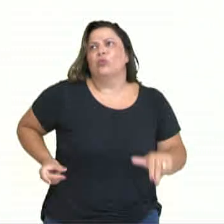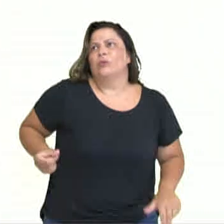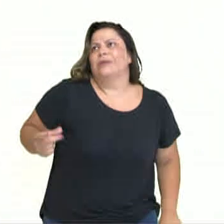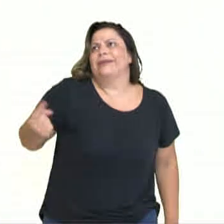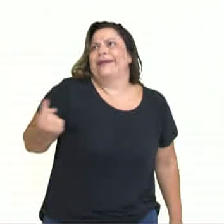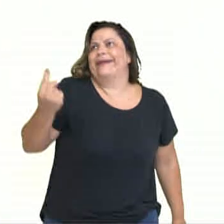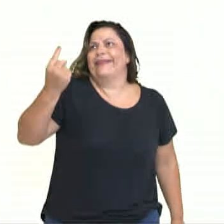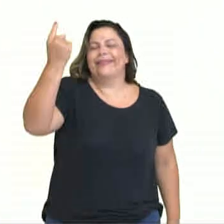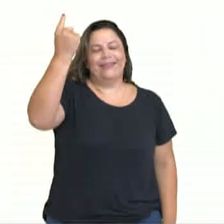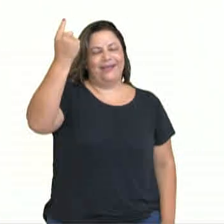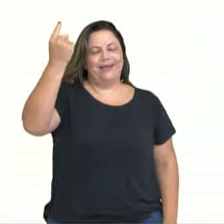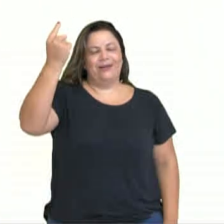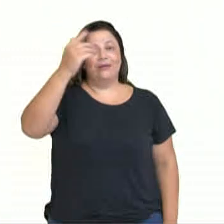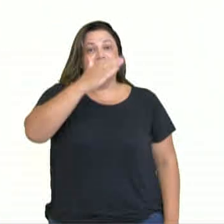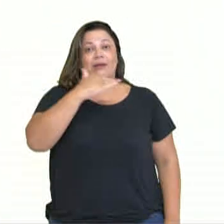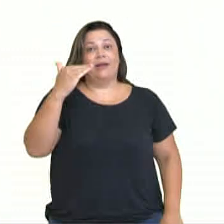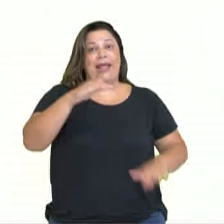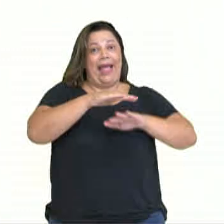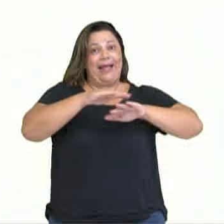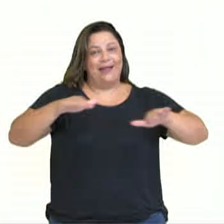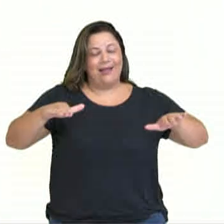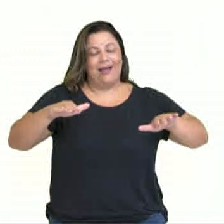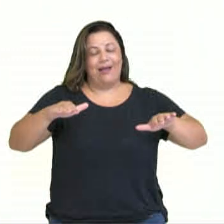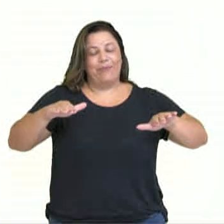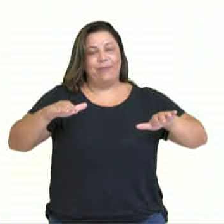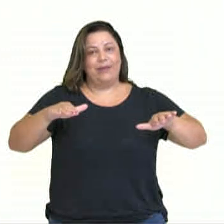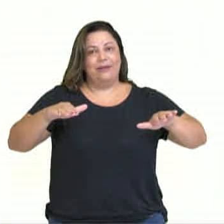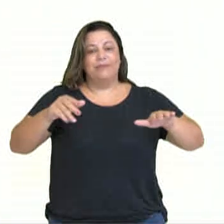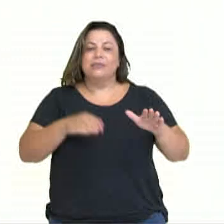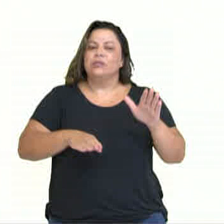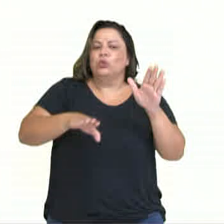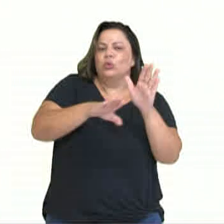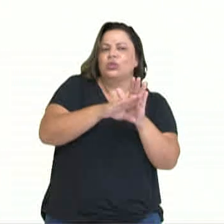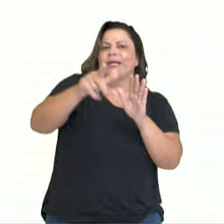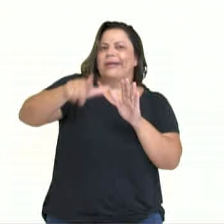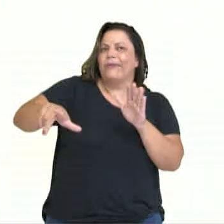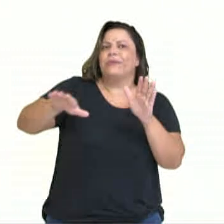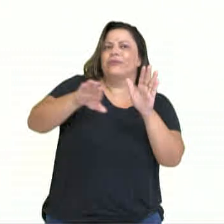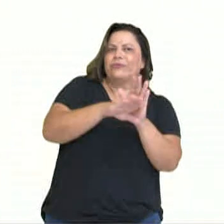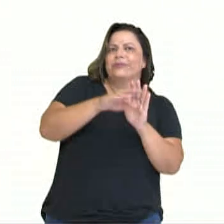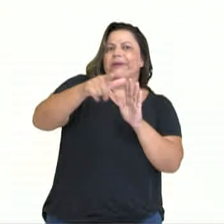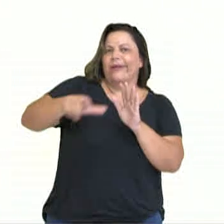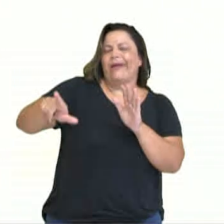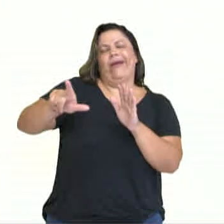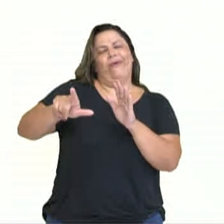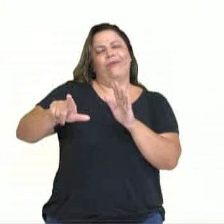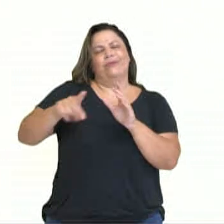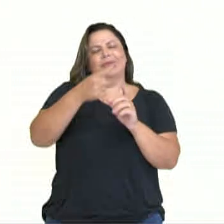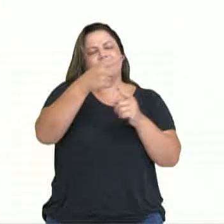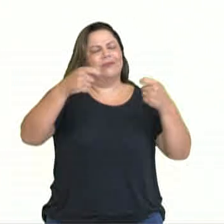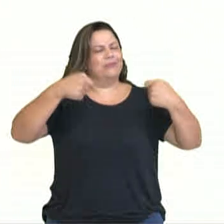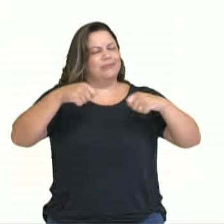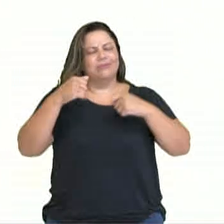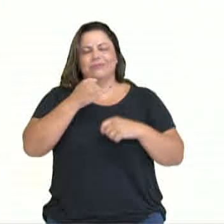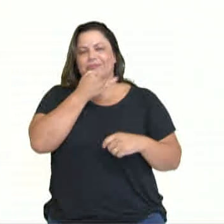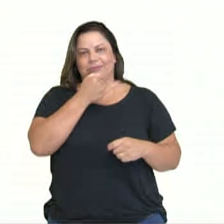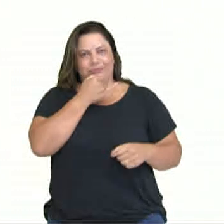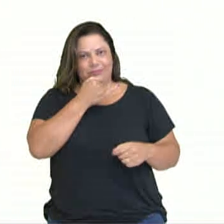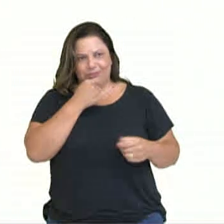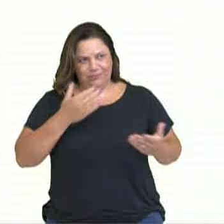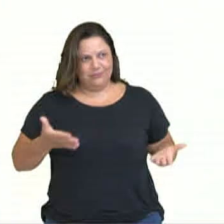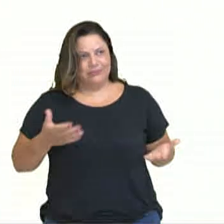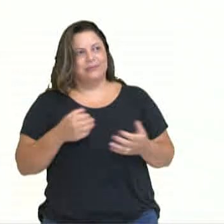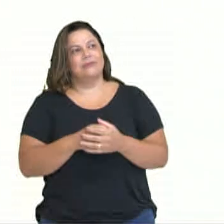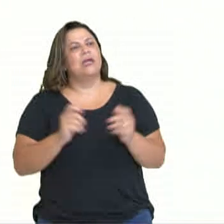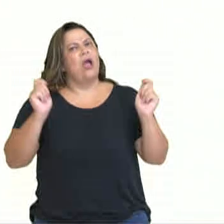vem outros, que é preciso não se deixar entristecer para que o outro amor aconteça, tá? Veja, isso aqui a gente pode usar